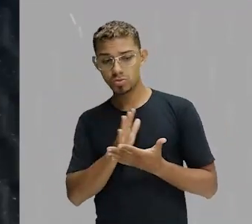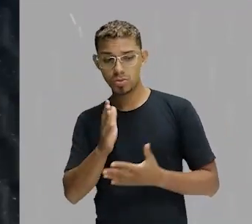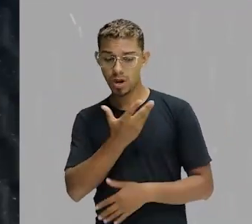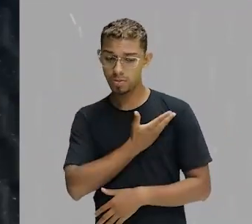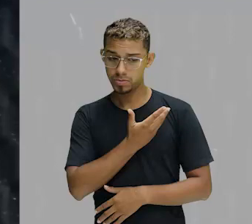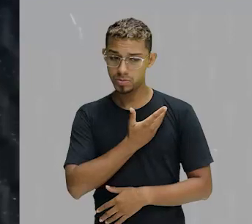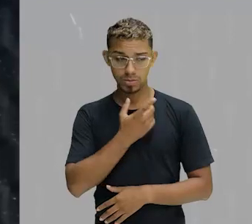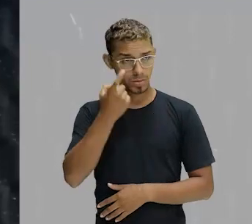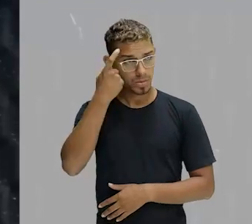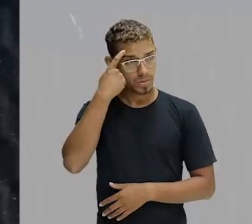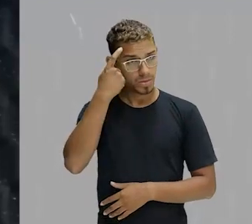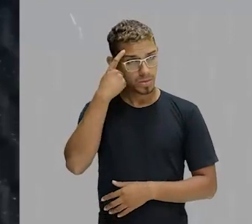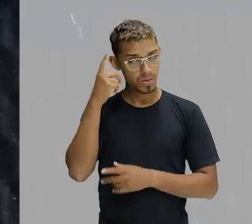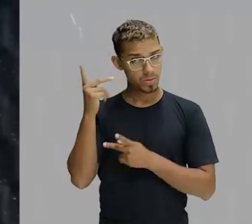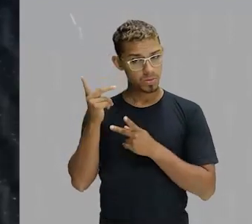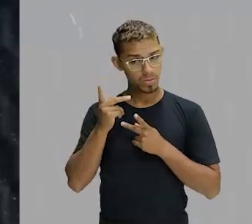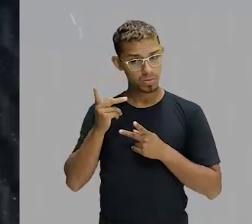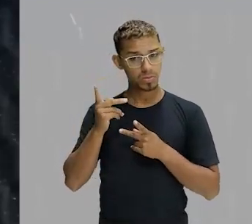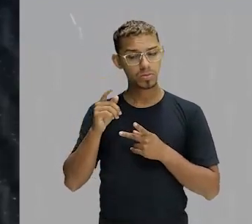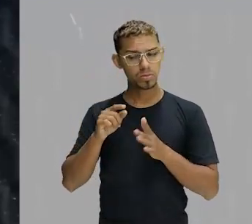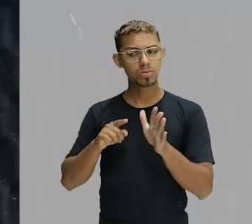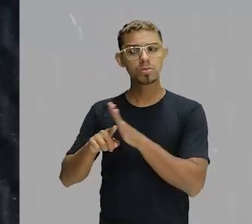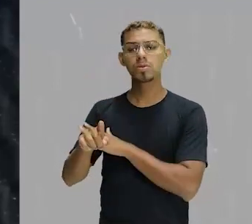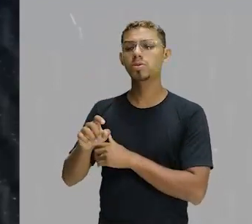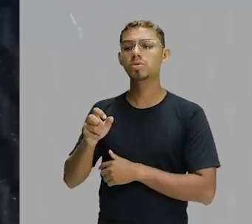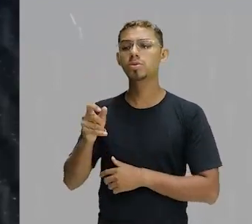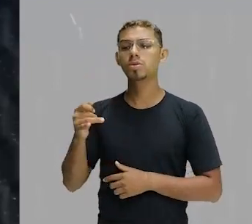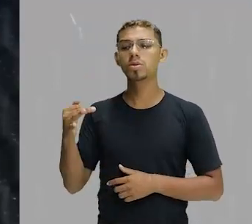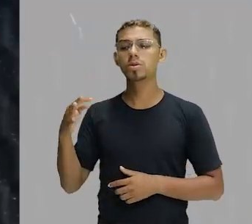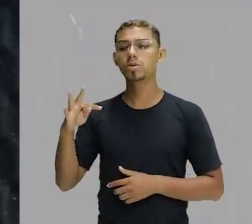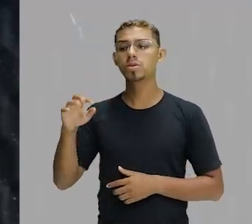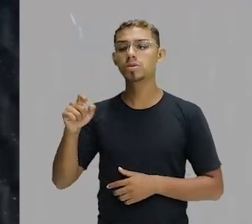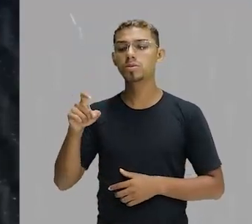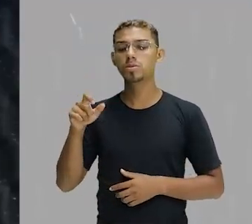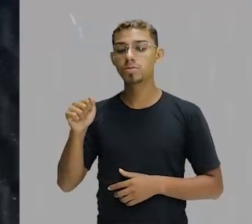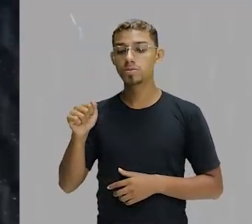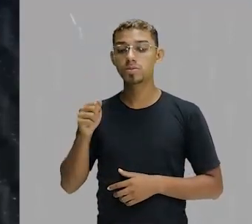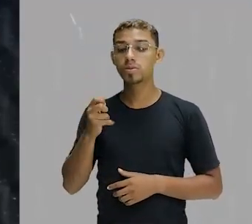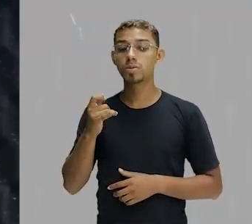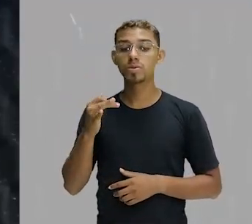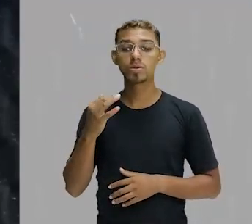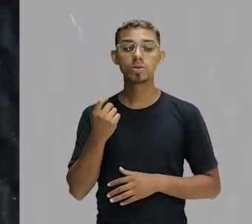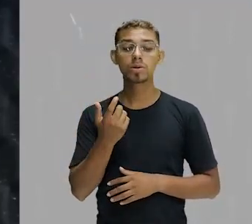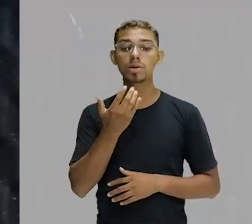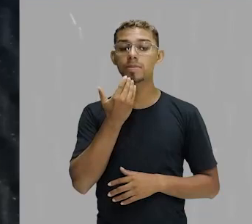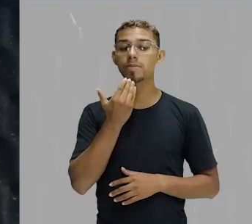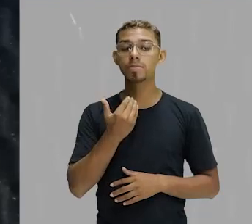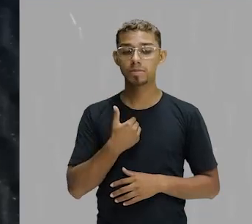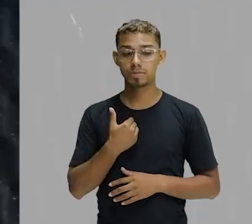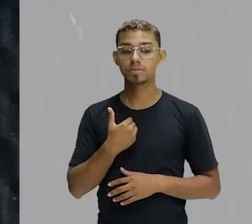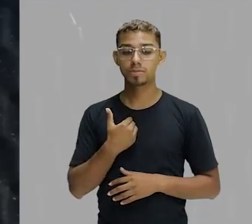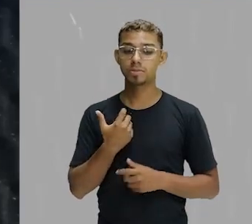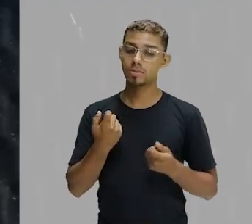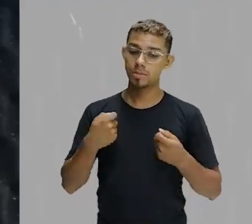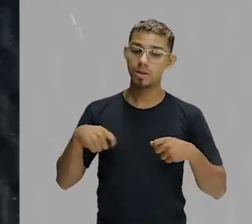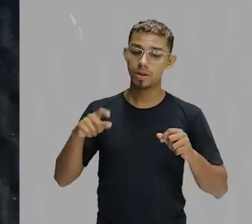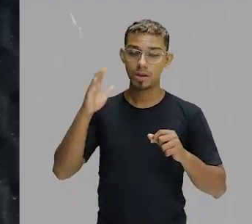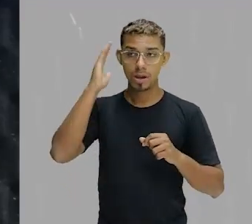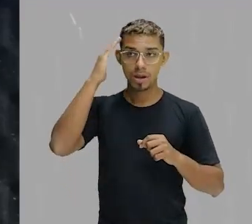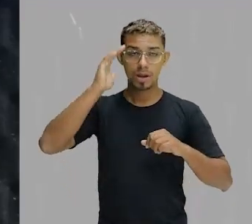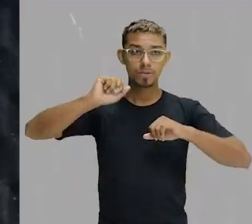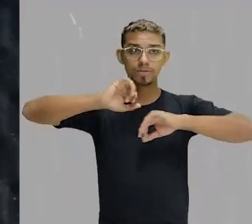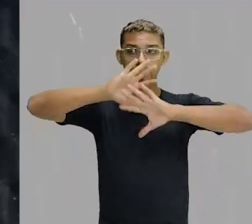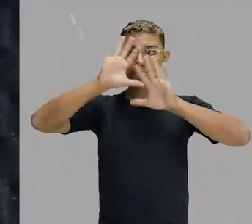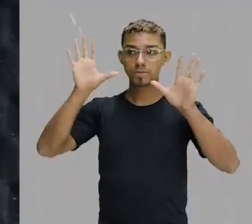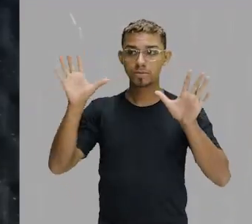seu que está pensando em fazer empréstimo aí, pergunta logo quanto é a taxa e pergunta qual é o valor que a pessoa está solicitando. Porque aí você vai